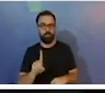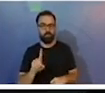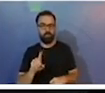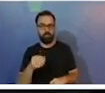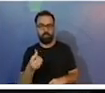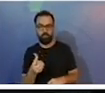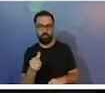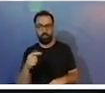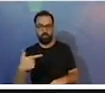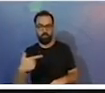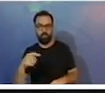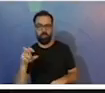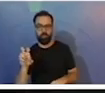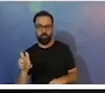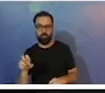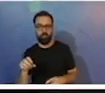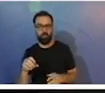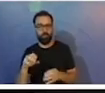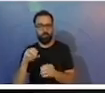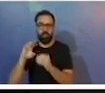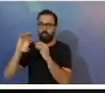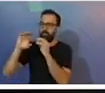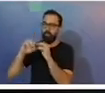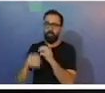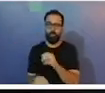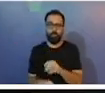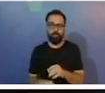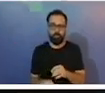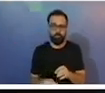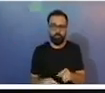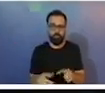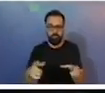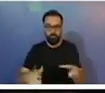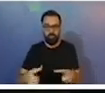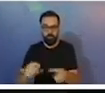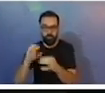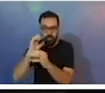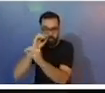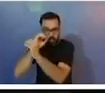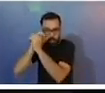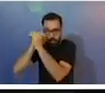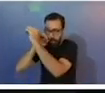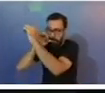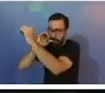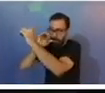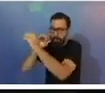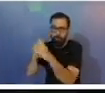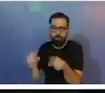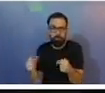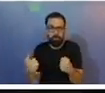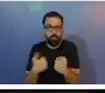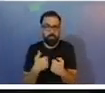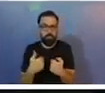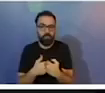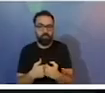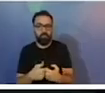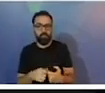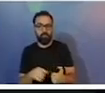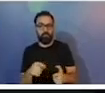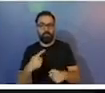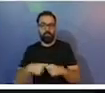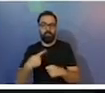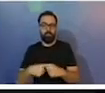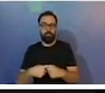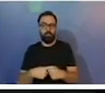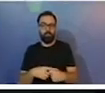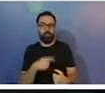1675 o Observatório Real de Greenwich, próximo à cidade de Londres, na